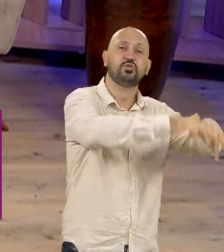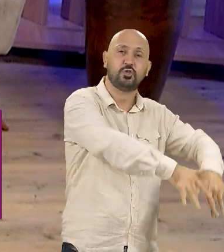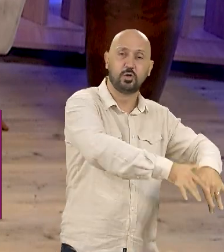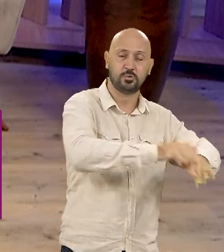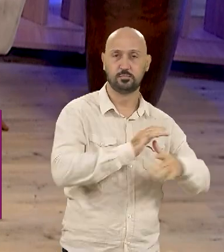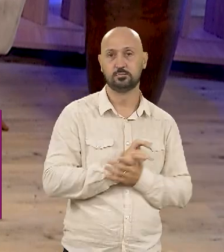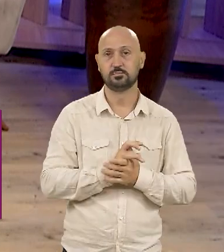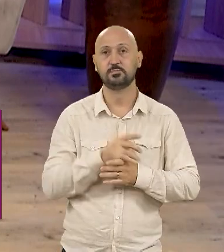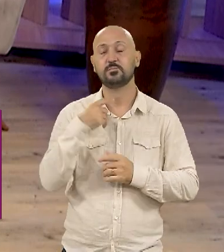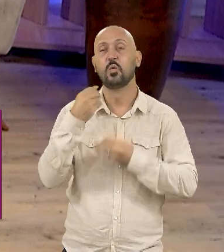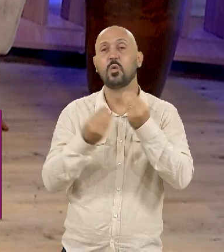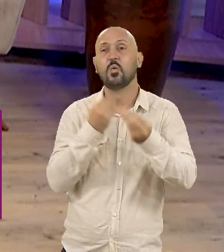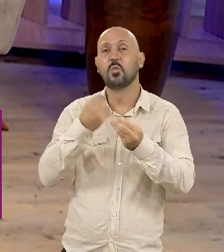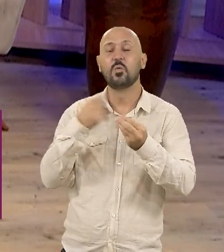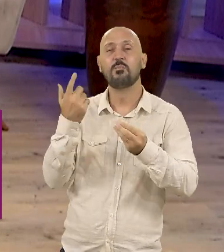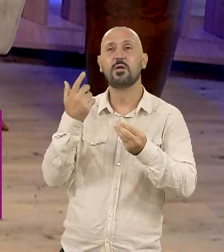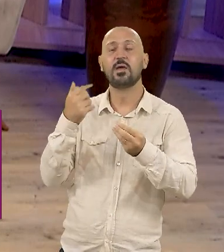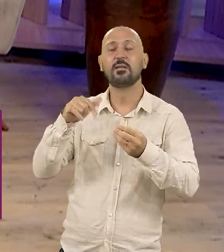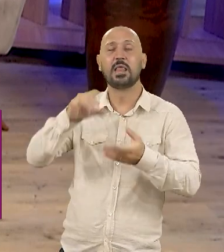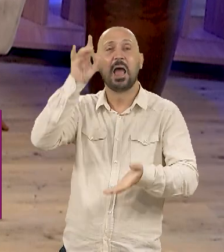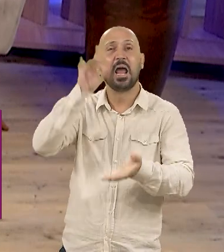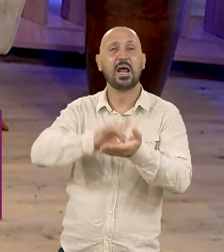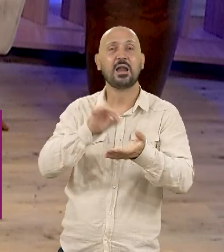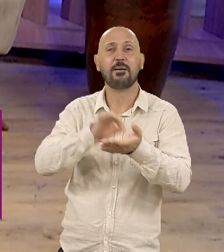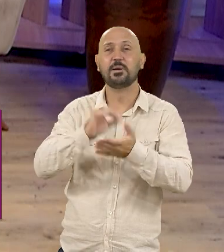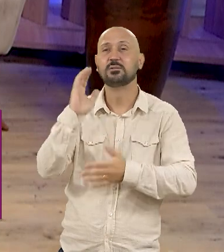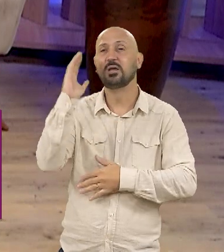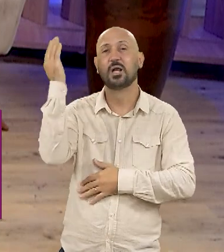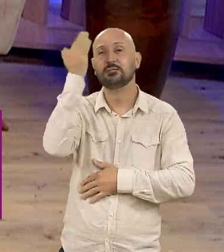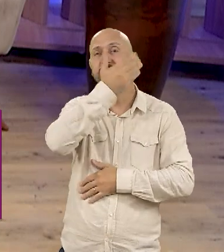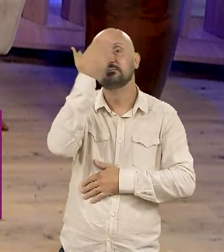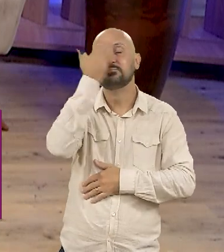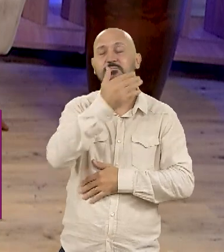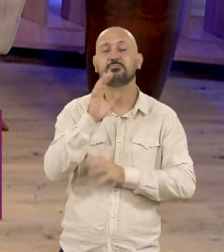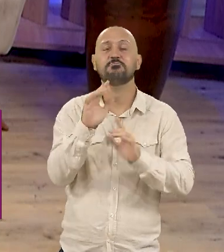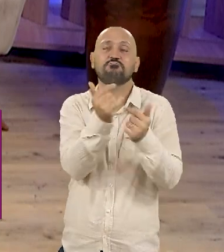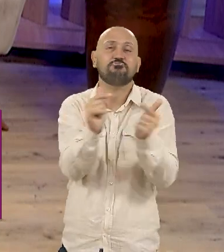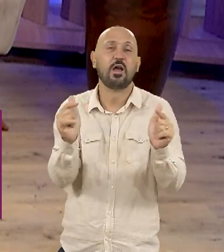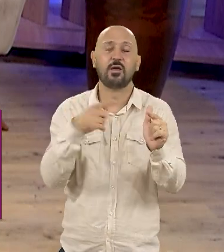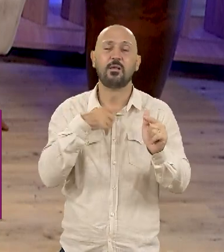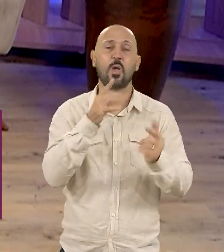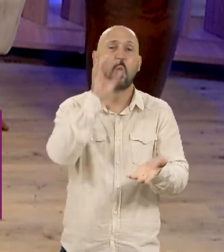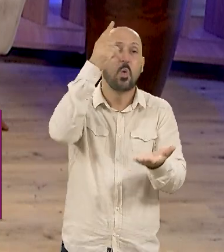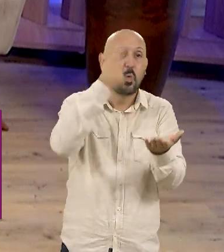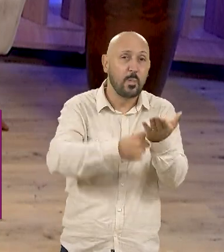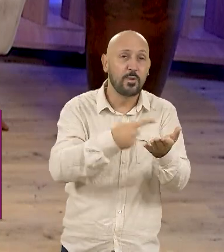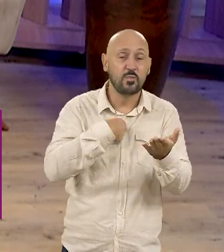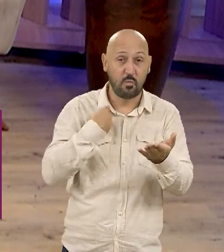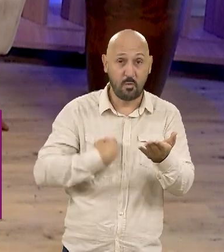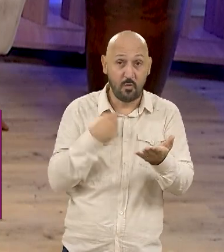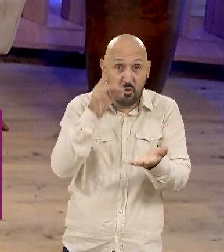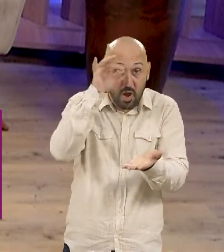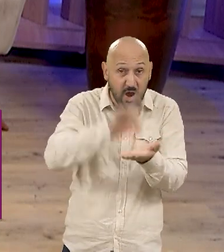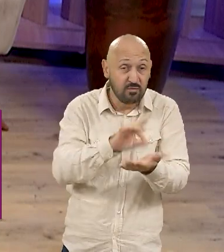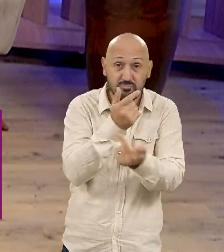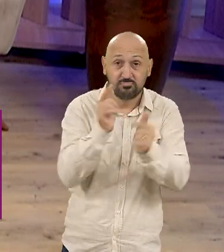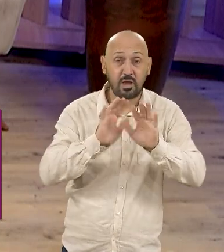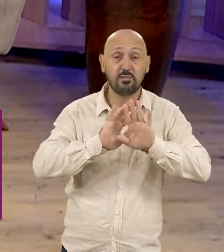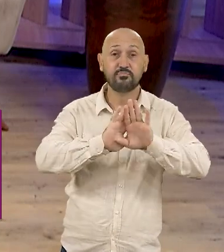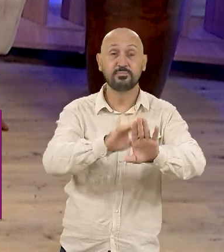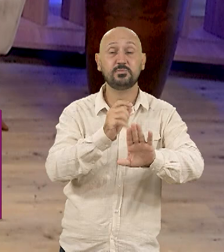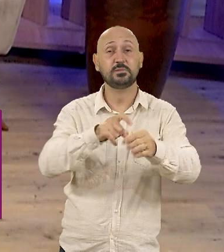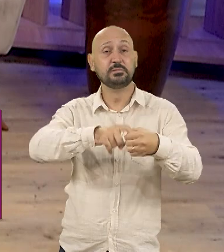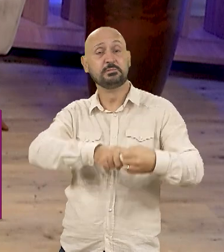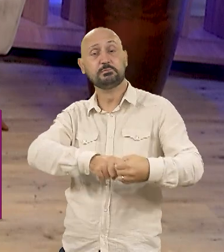assim, você vê a fuga dessa realidade. Então, assim, eu não assumo compromisso com a vida real. Então, eu